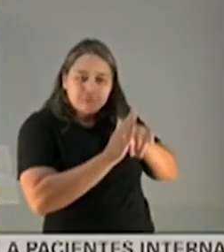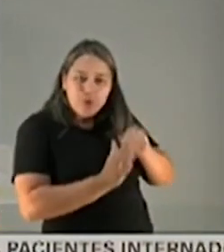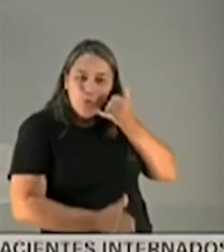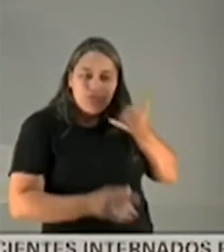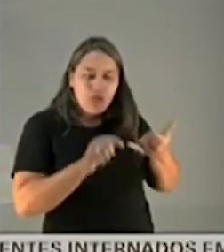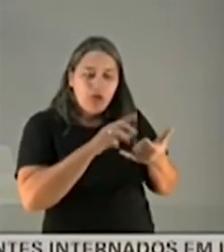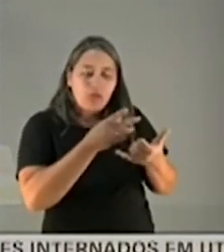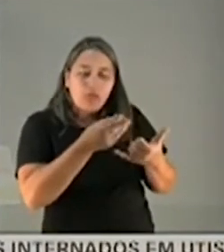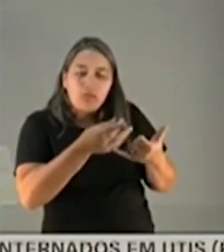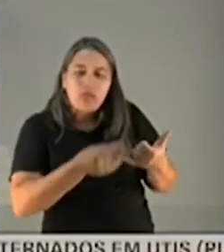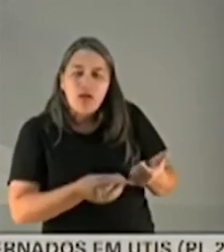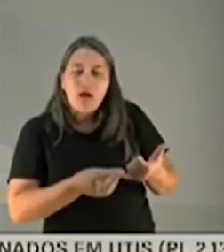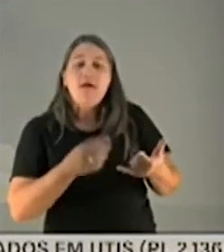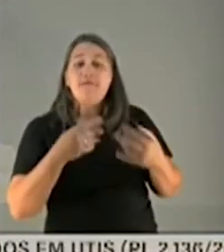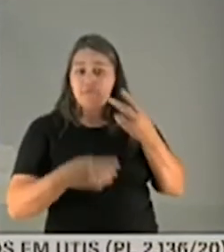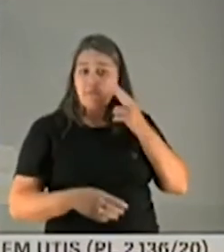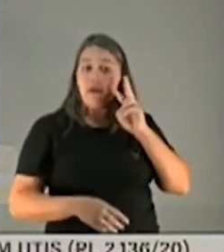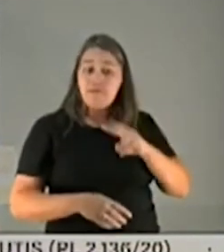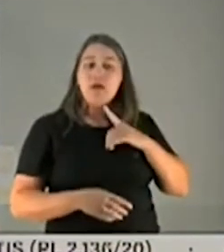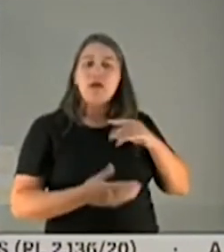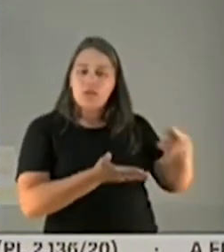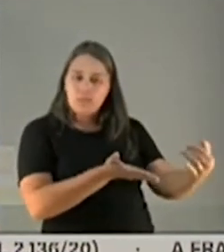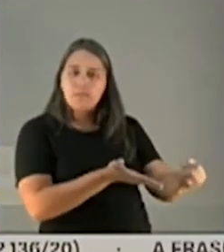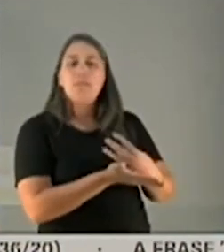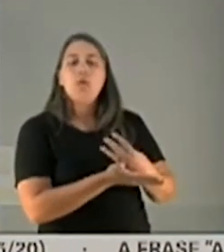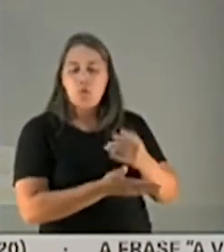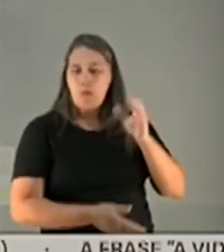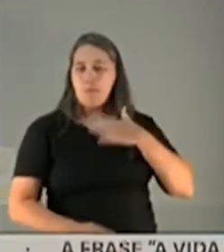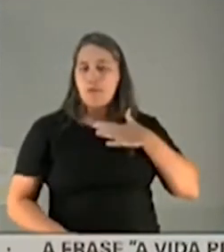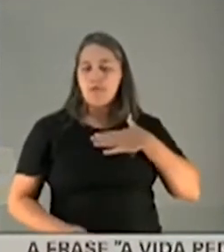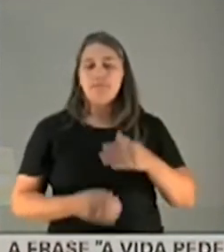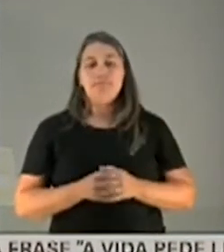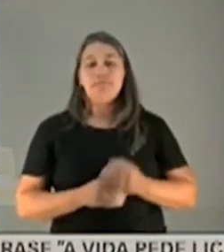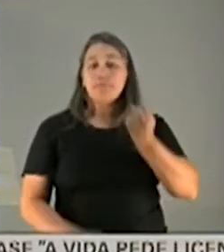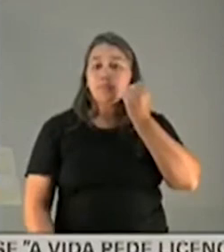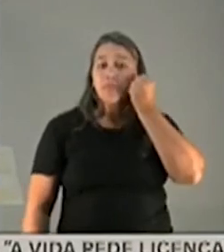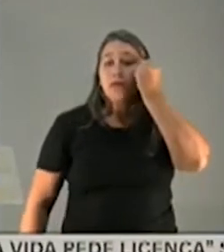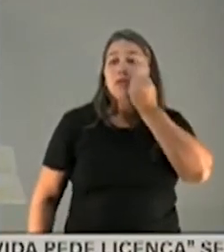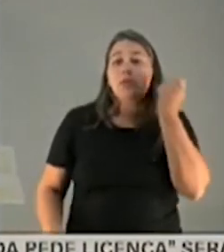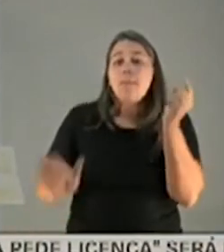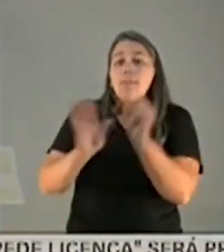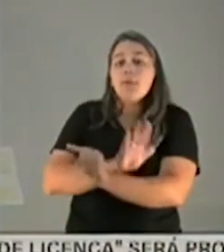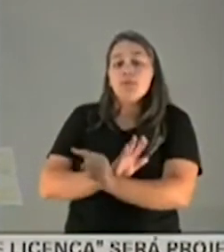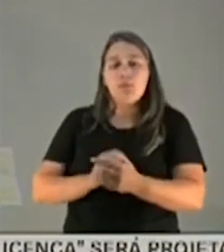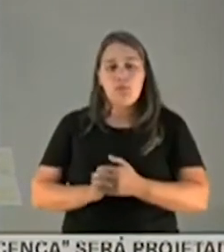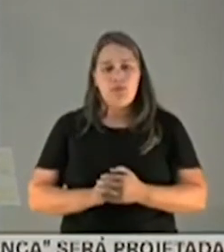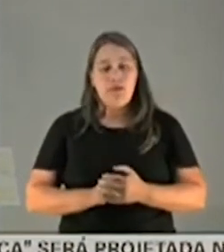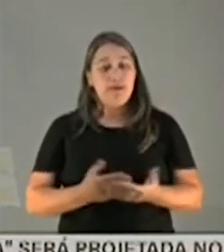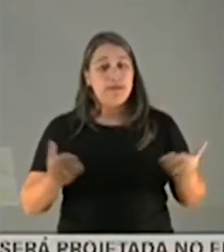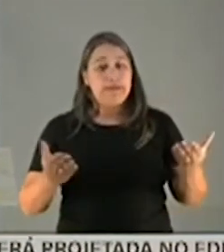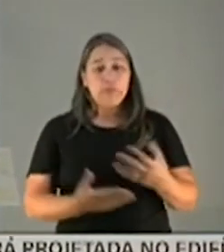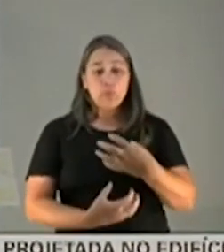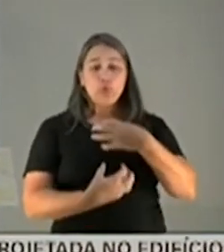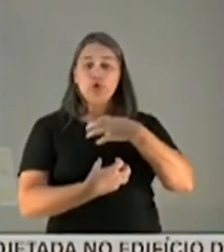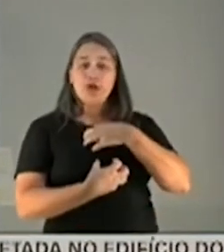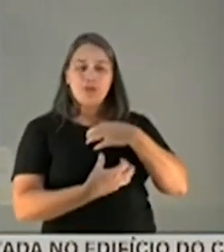que quem enviou foi ele, da forma que eu estou dizendo que enviou. E a senadora perguntou, então, a forma que eu